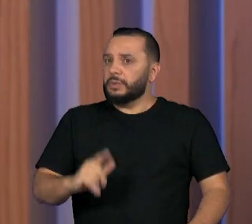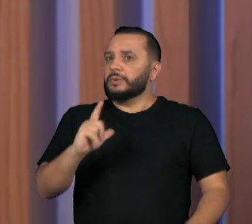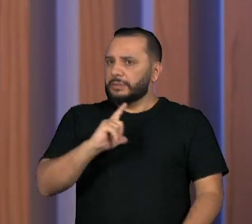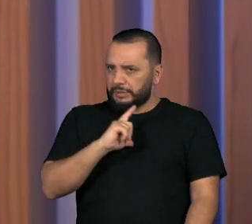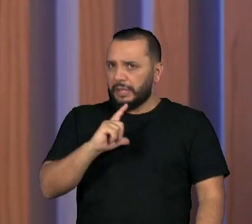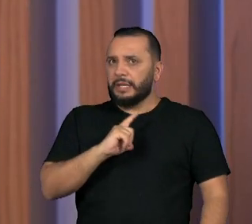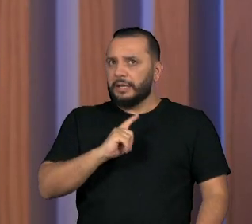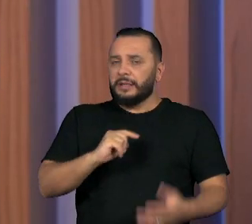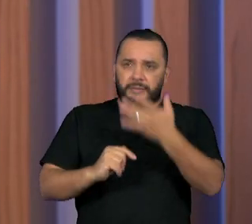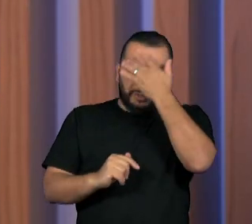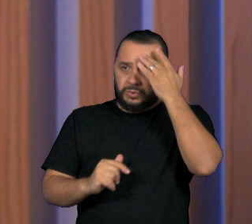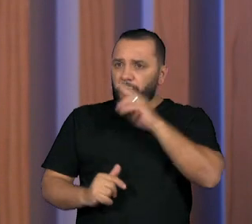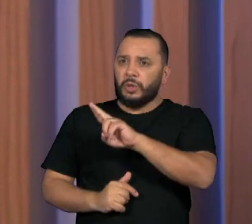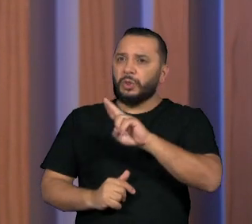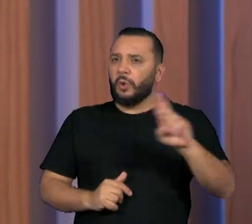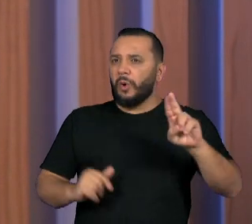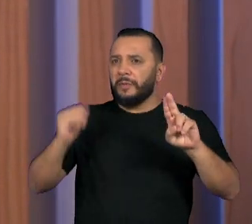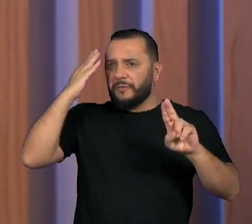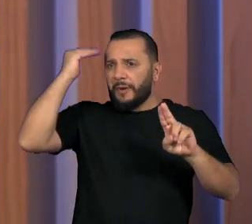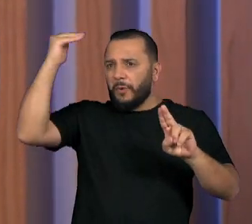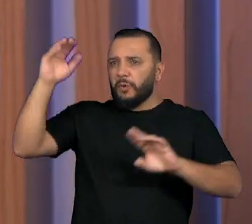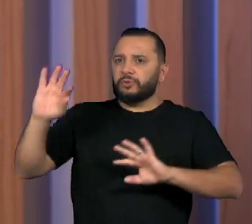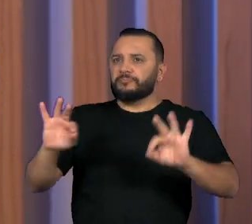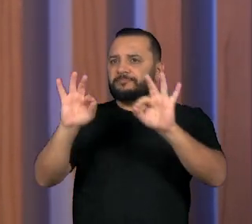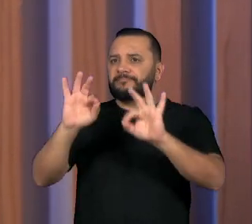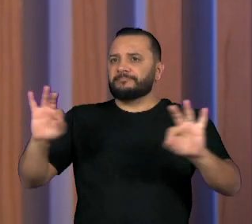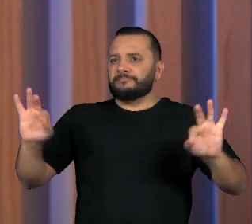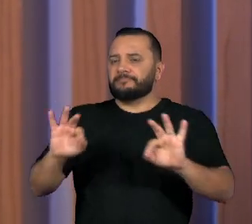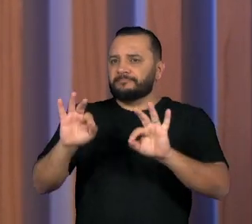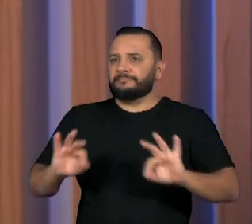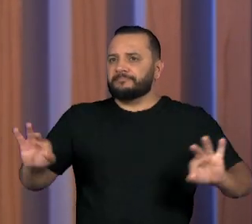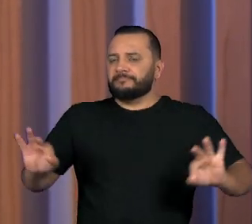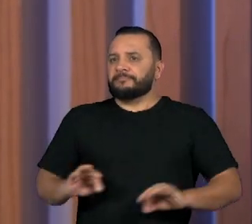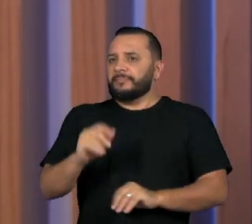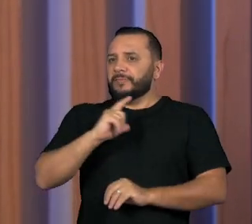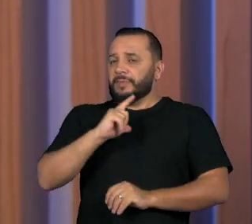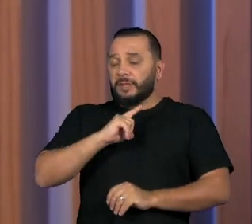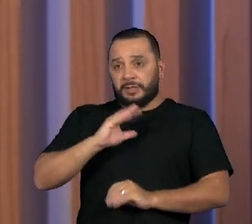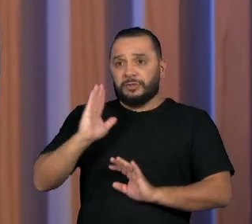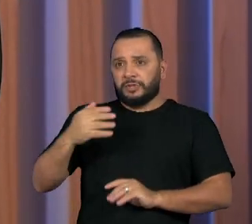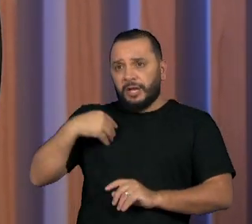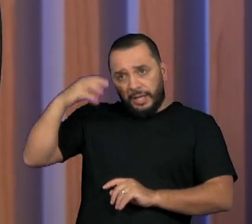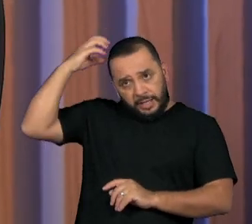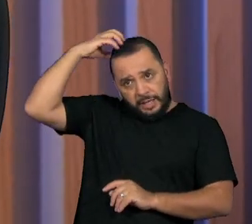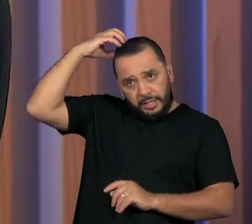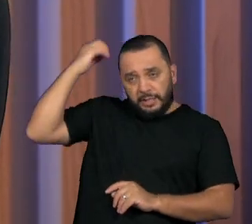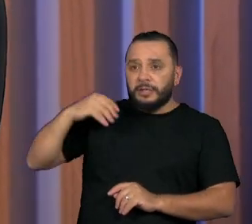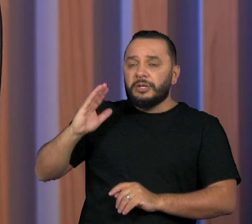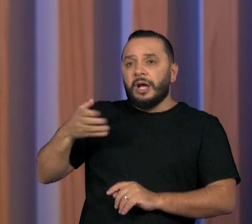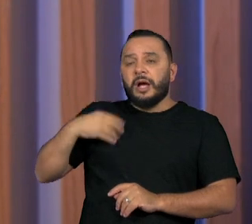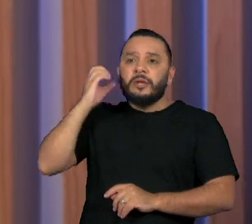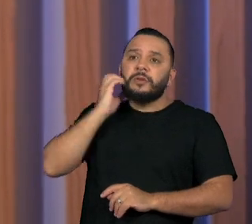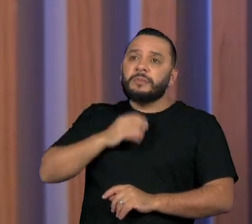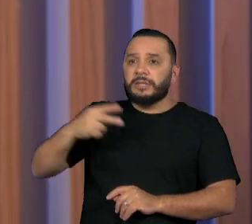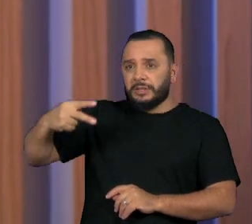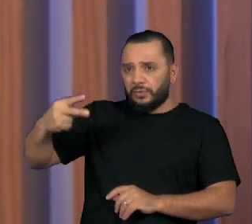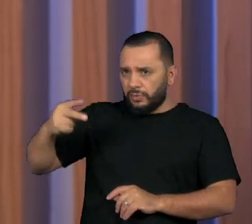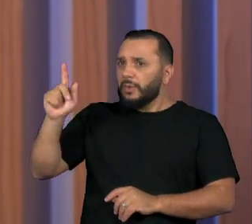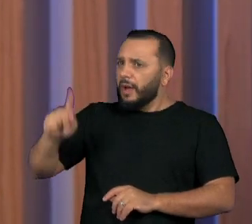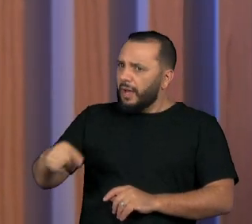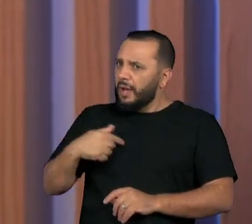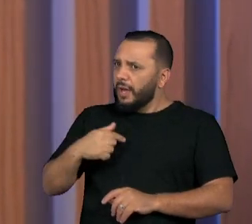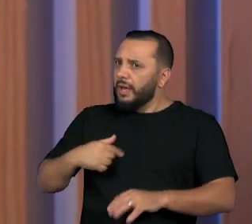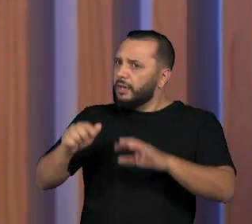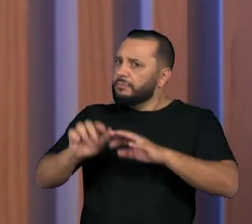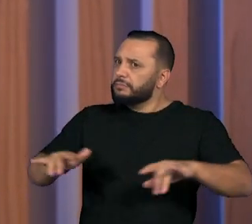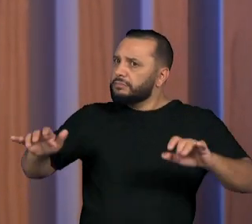grandes nomes da música de concerto, né? O próprio imperador, né, Dom Pedro II, ele era músico, pianista, né? Até Olha,